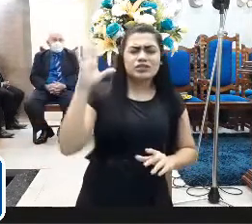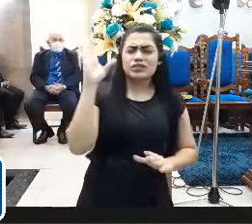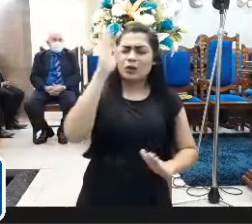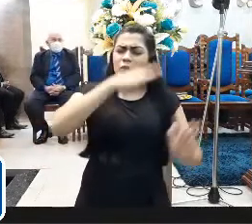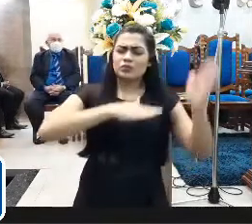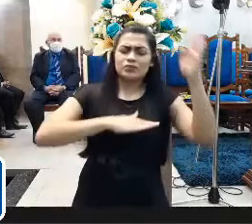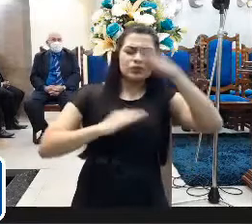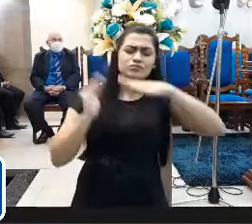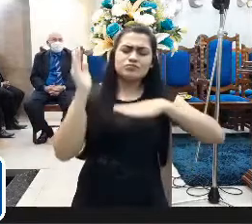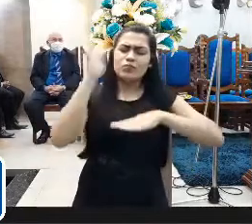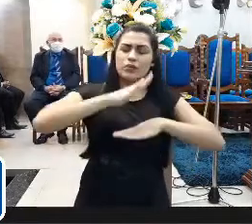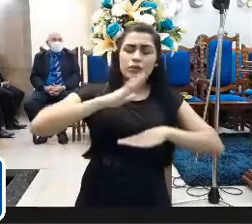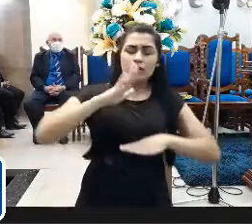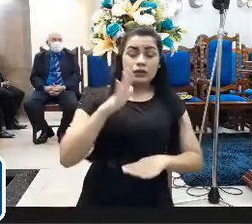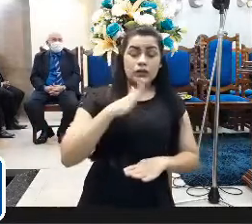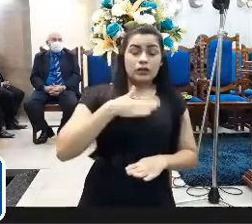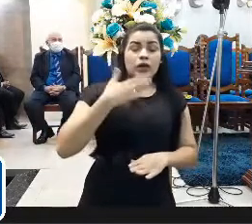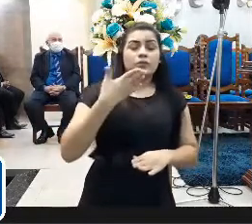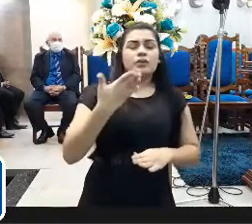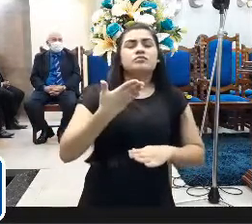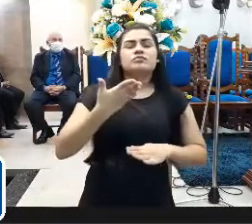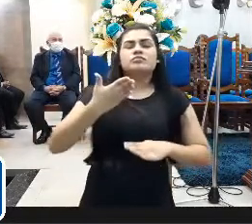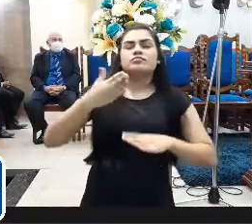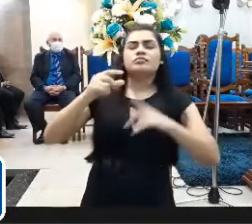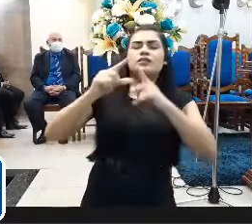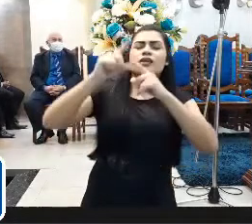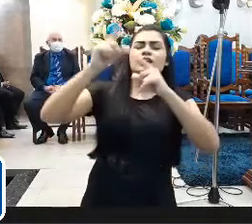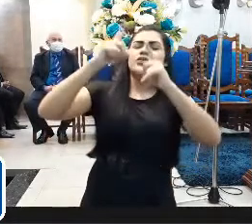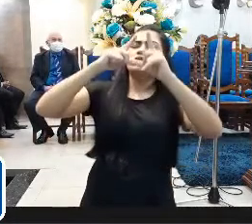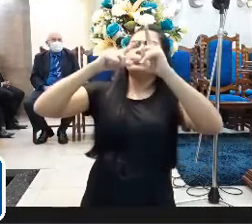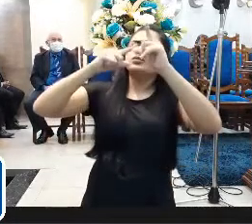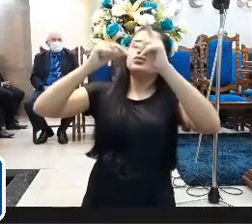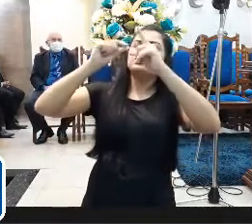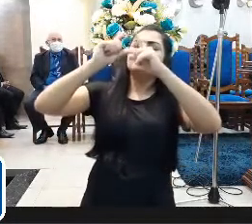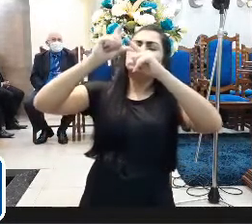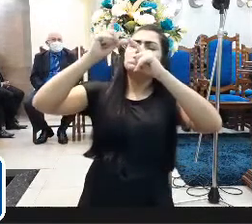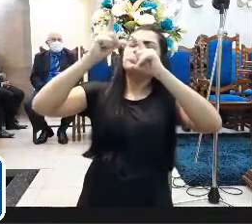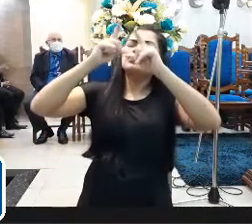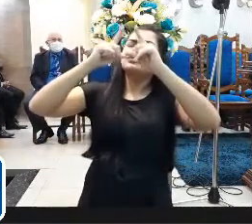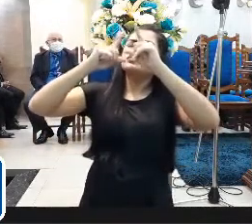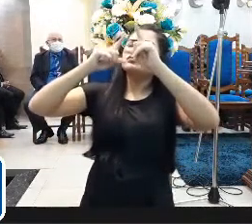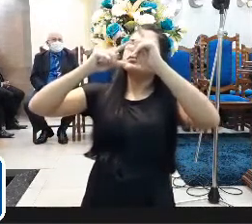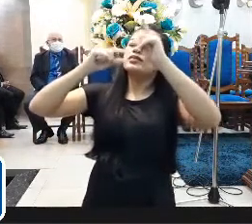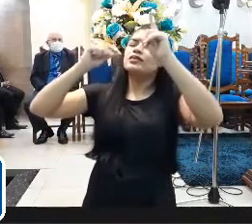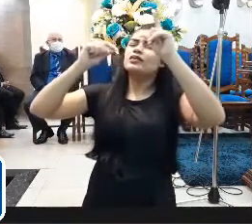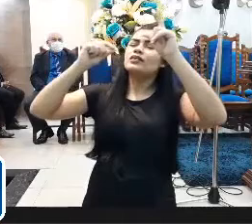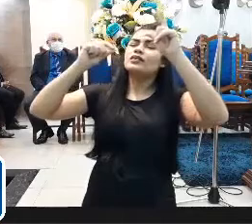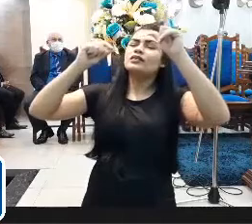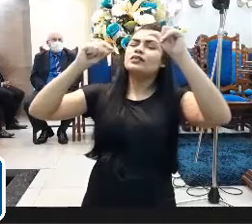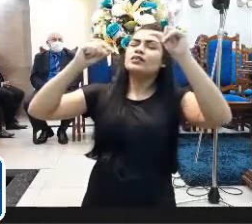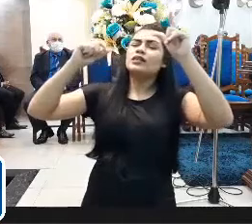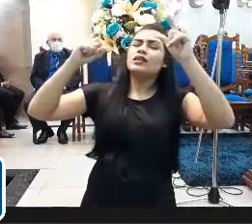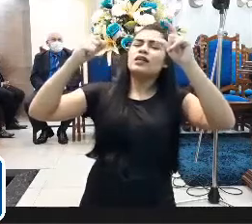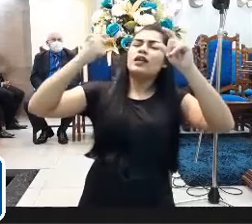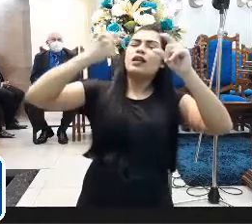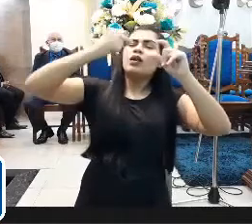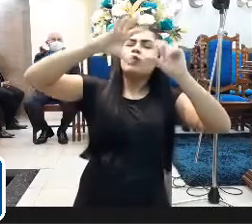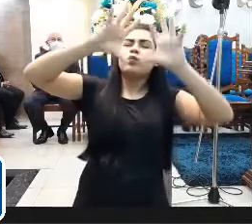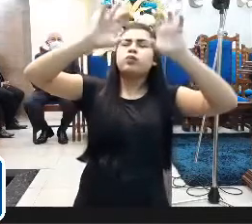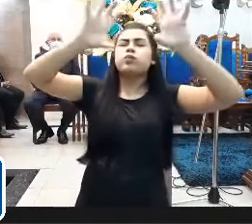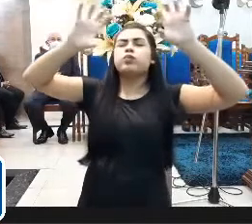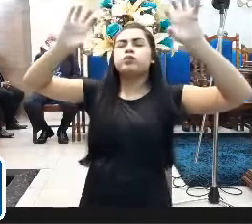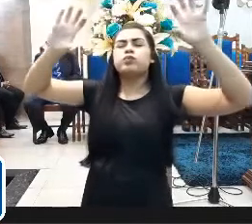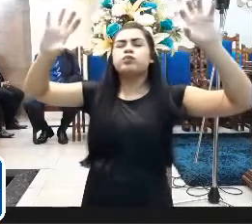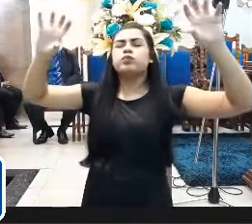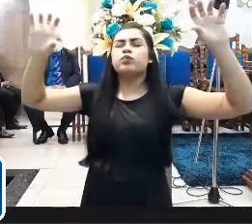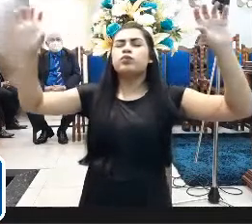de repente, a estrela da manhã vai aparecer nas nuvens do